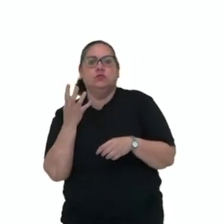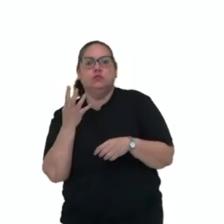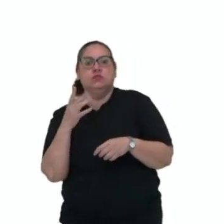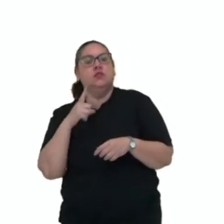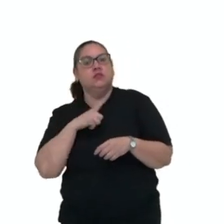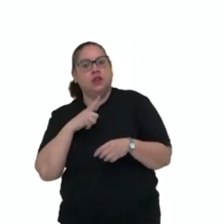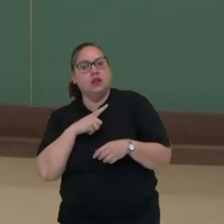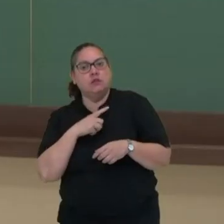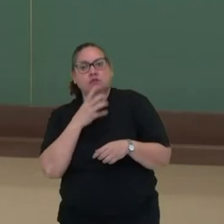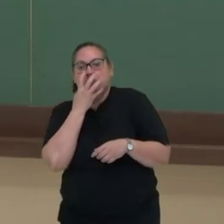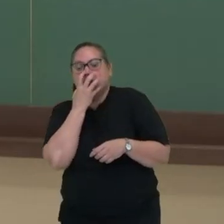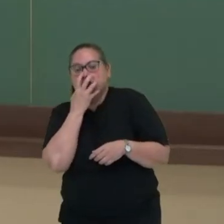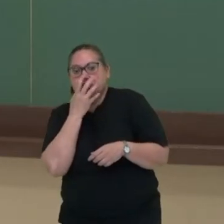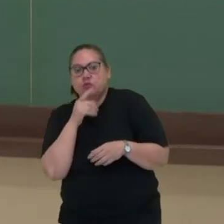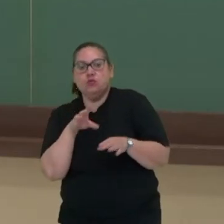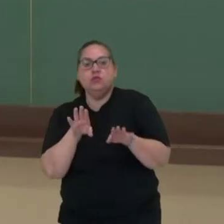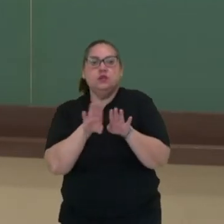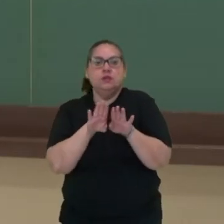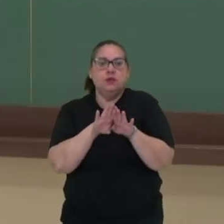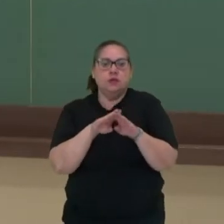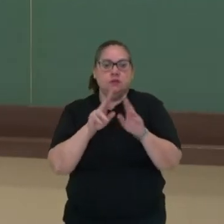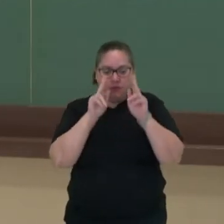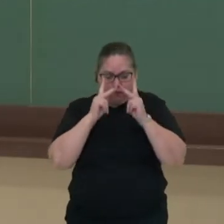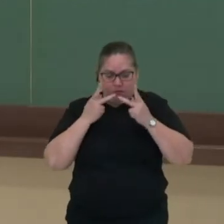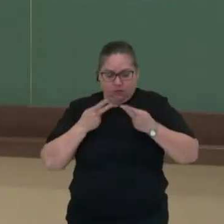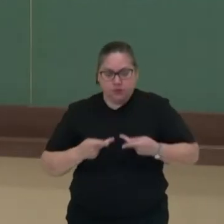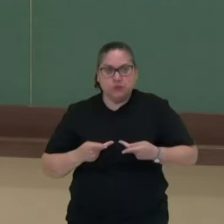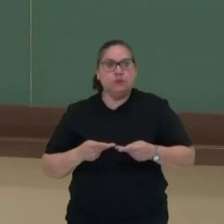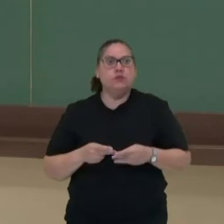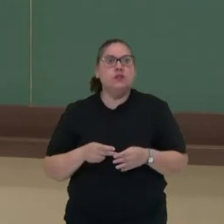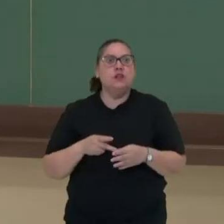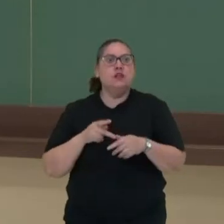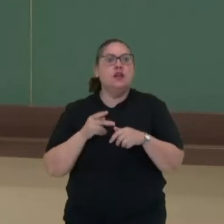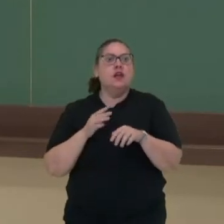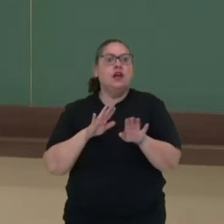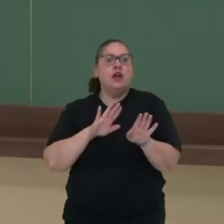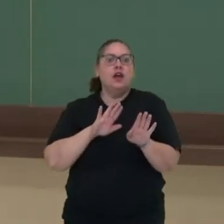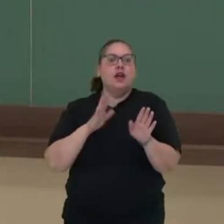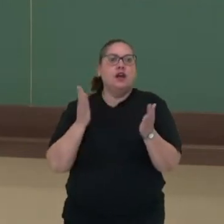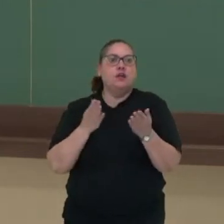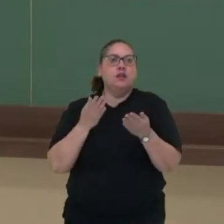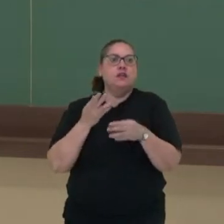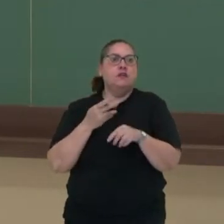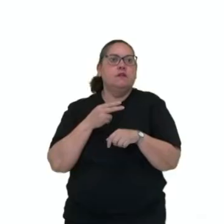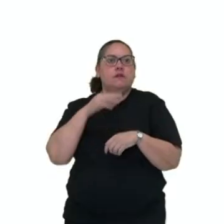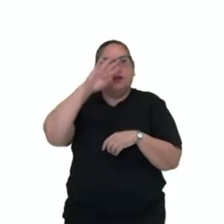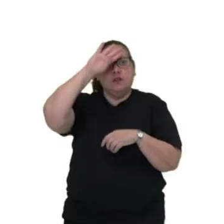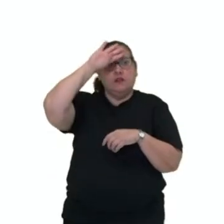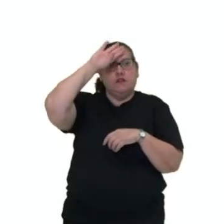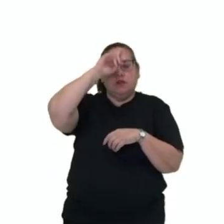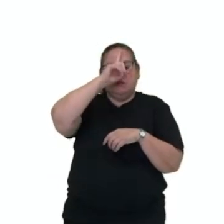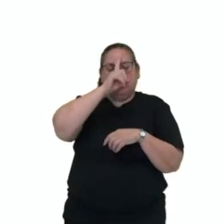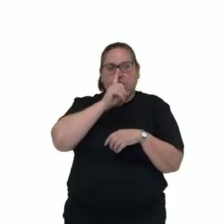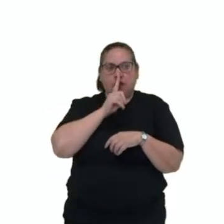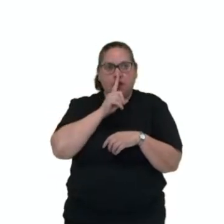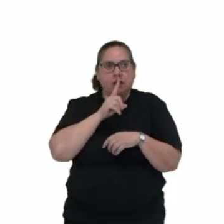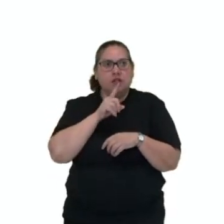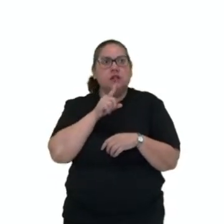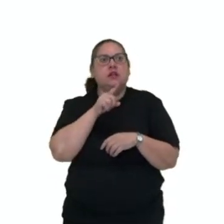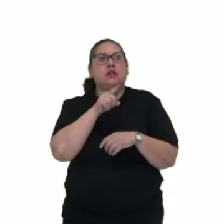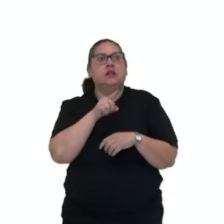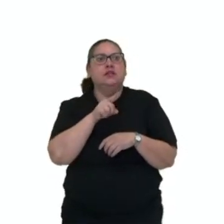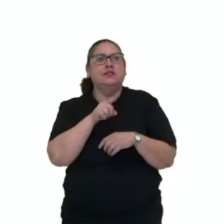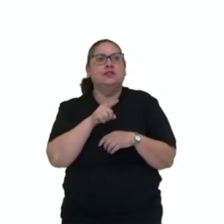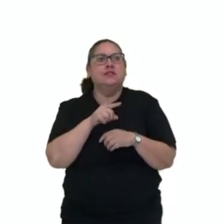quanto para o humano. Procurem. Vamos falar sobre a febre amarela. A febre